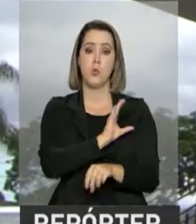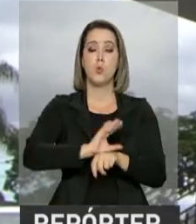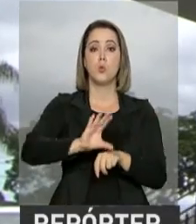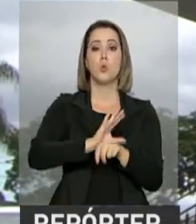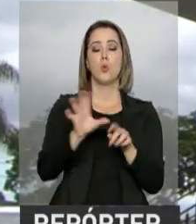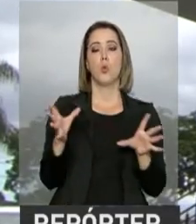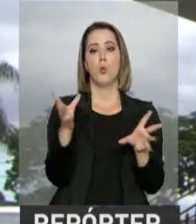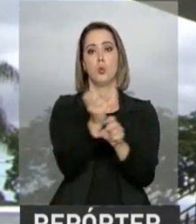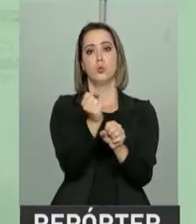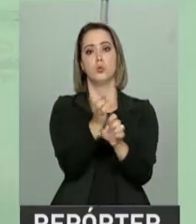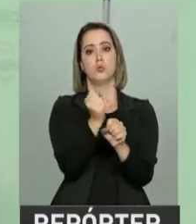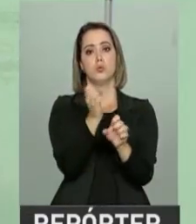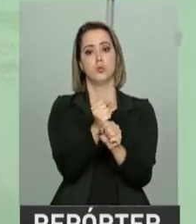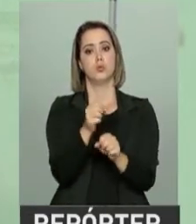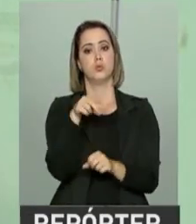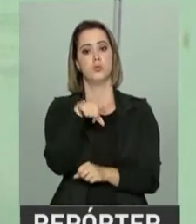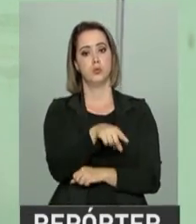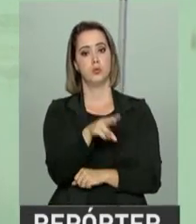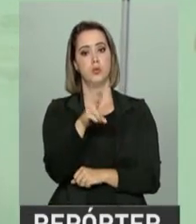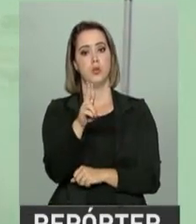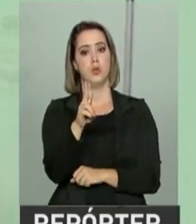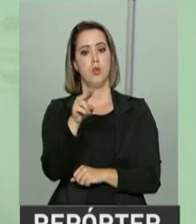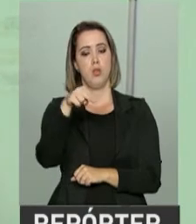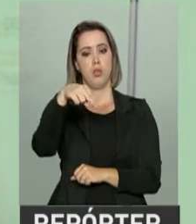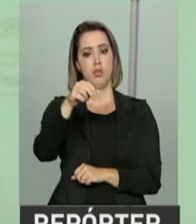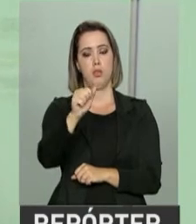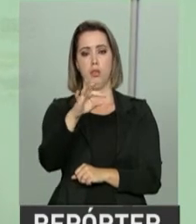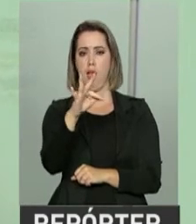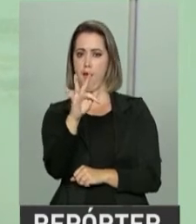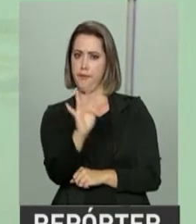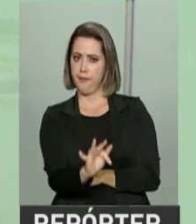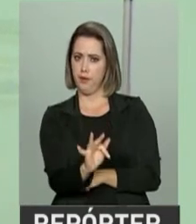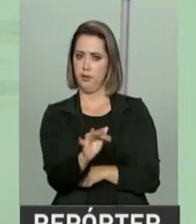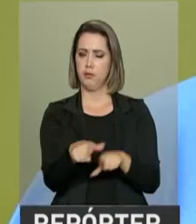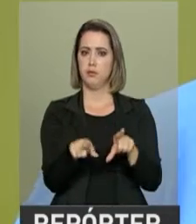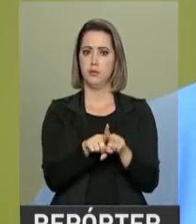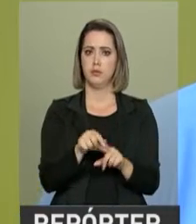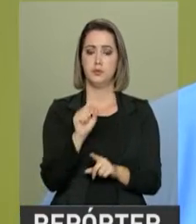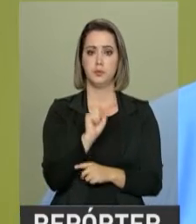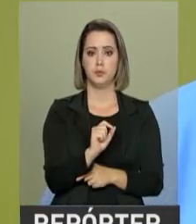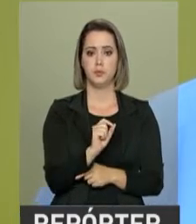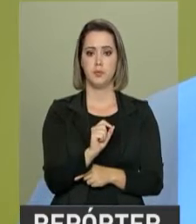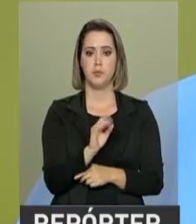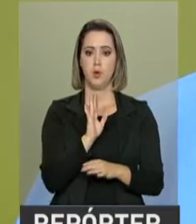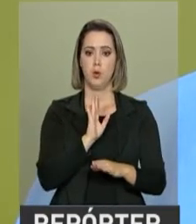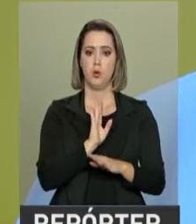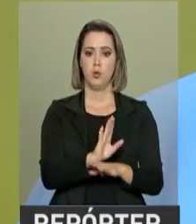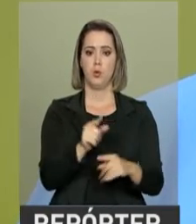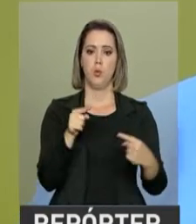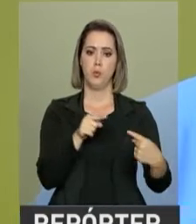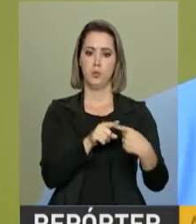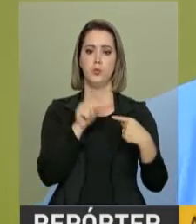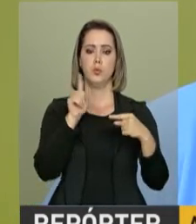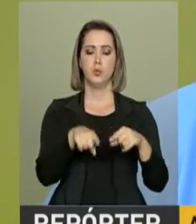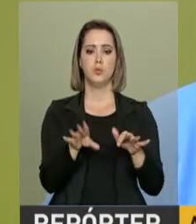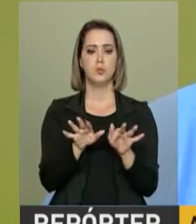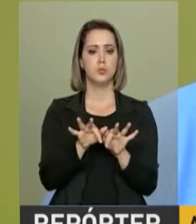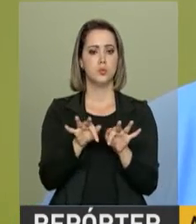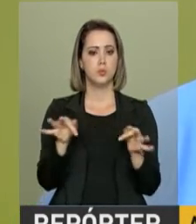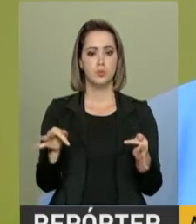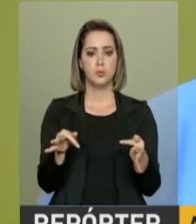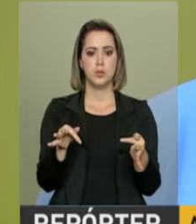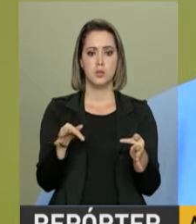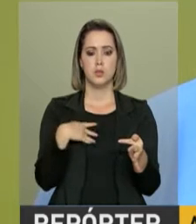desta Universidade Carioca, que fazem parte dos chamados Núcleos de Apoio Fiscal. O objetivo é desafogar